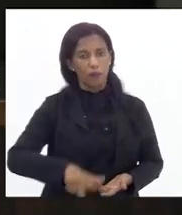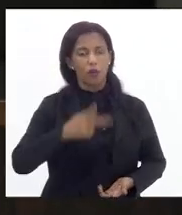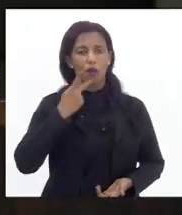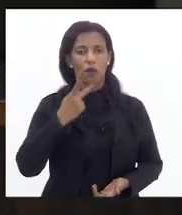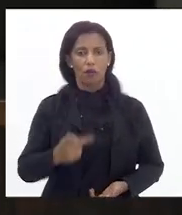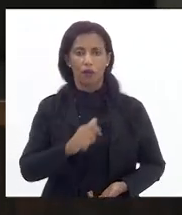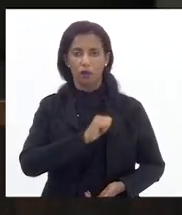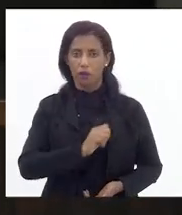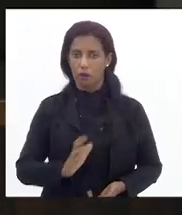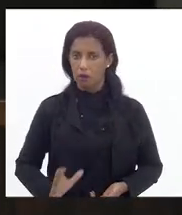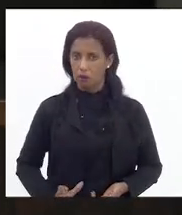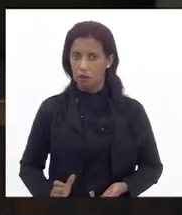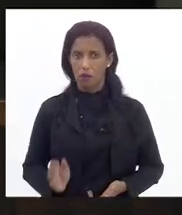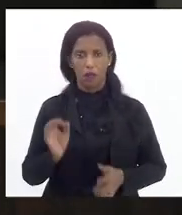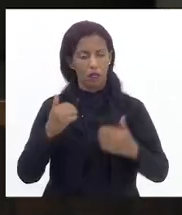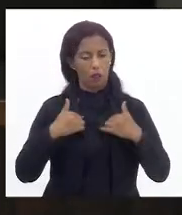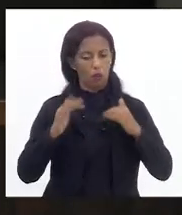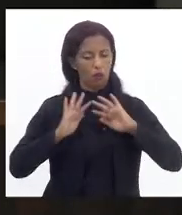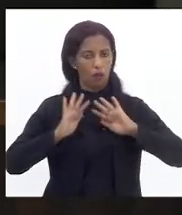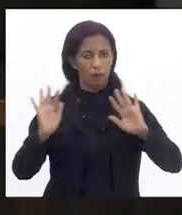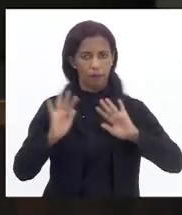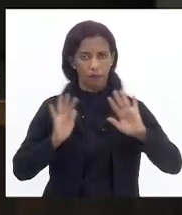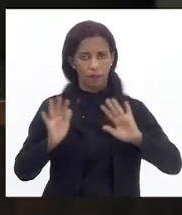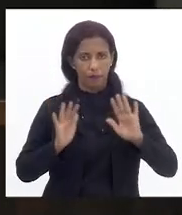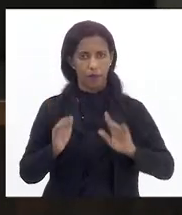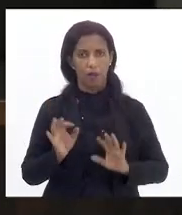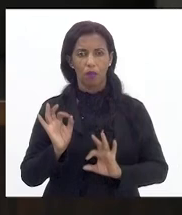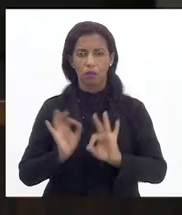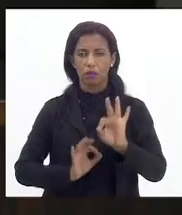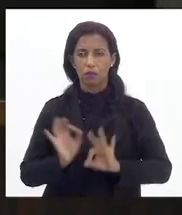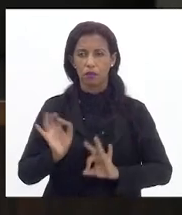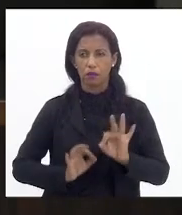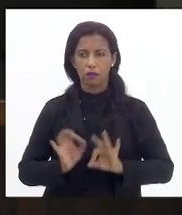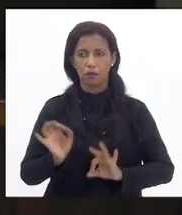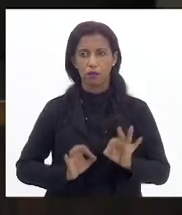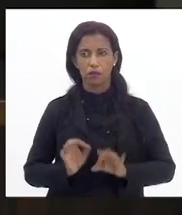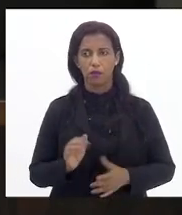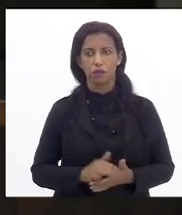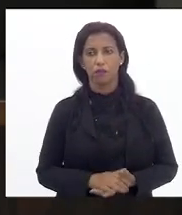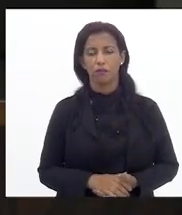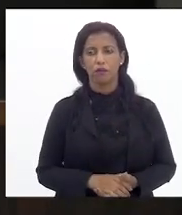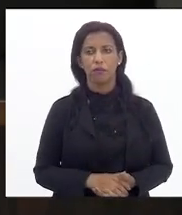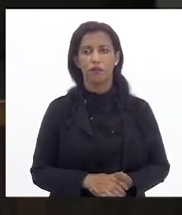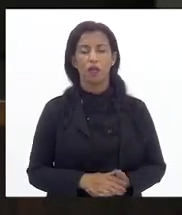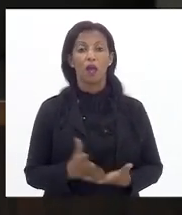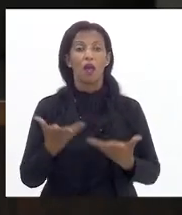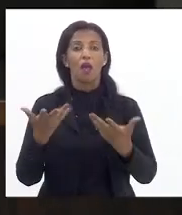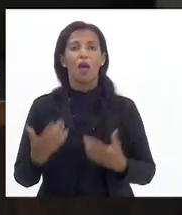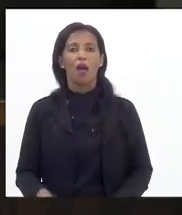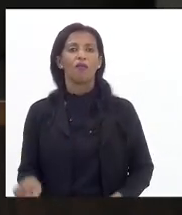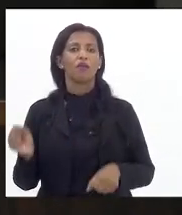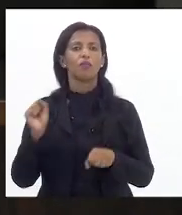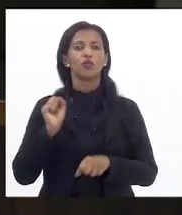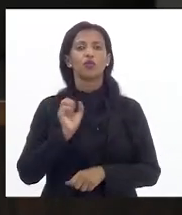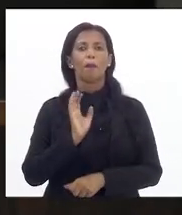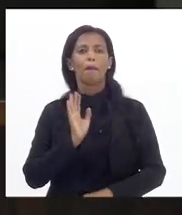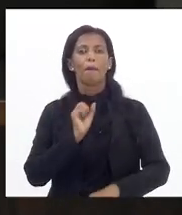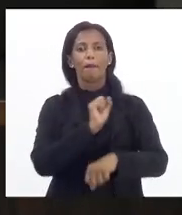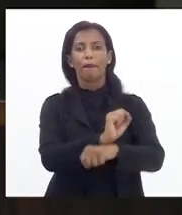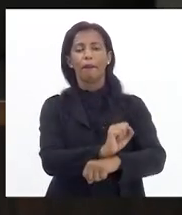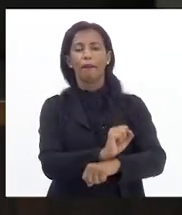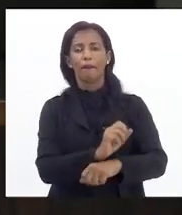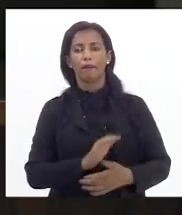Ceciliano não caberá creio eu uma medida de vamos barrar